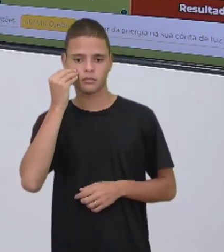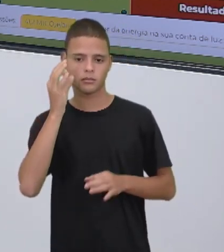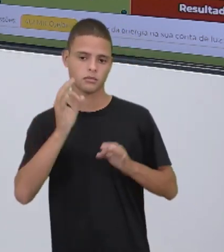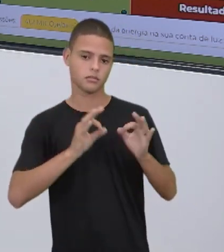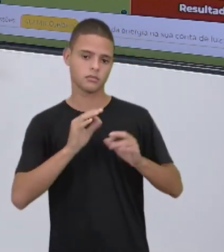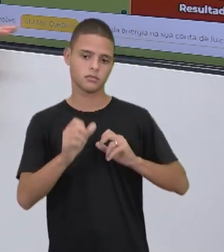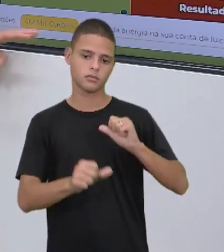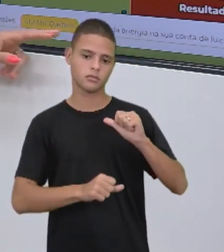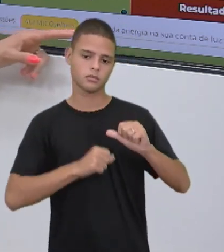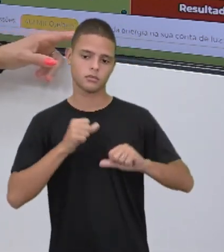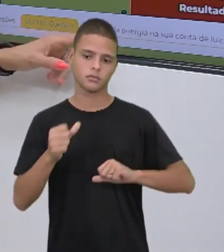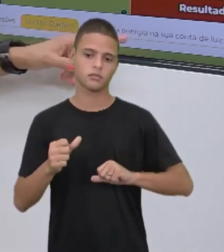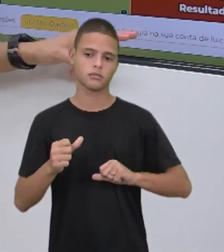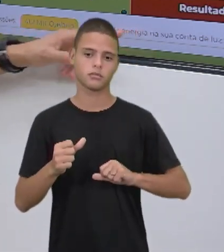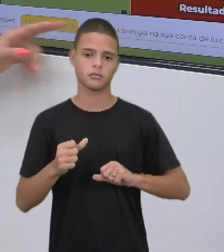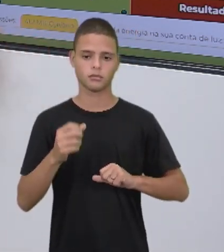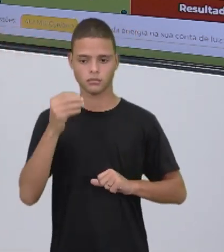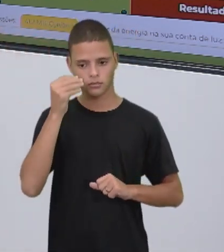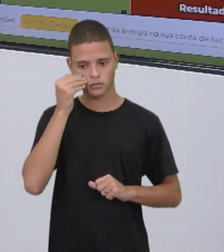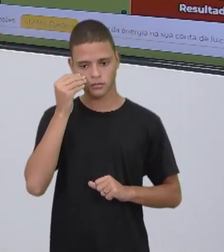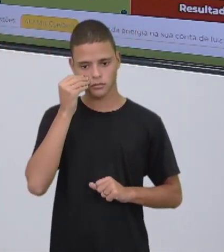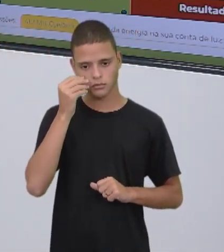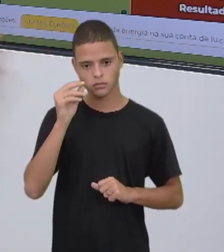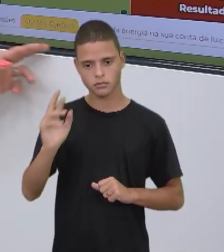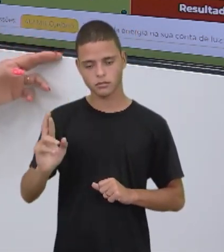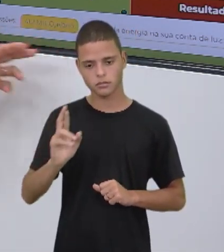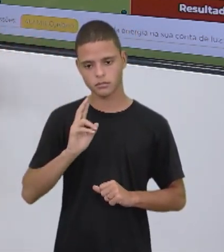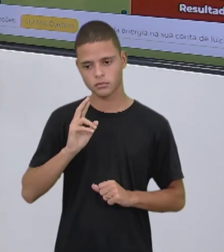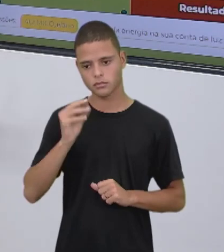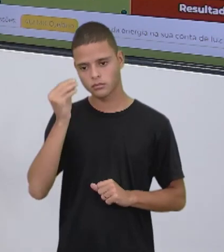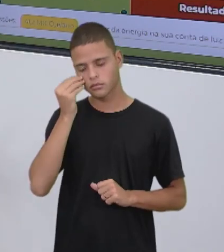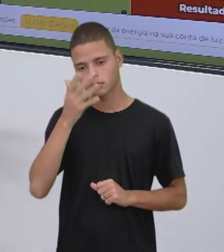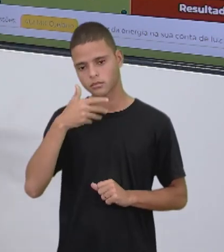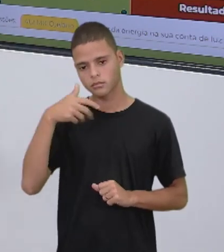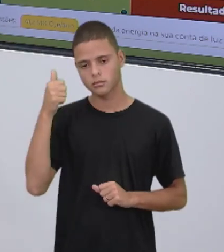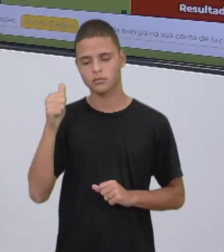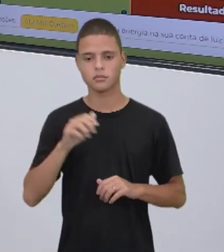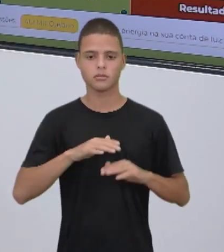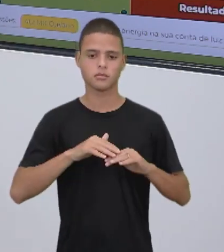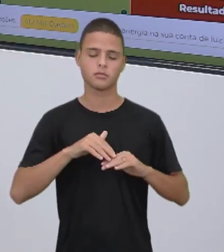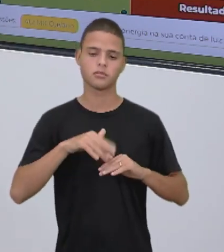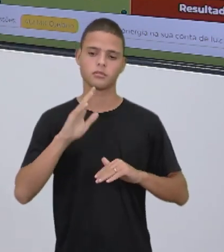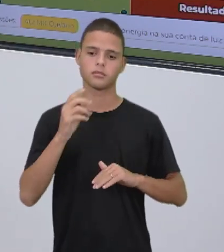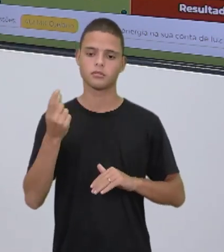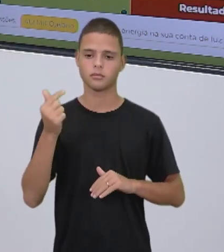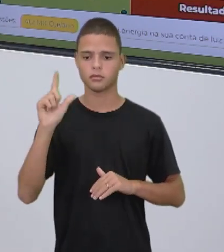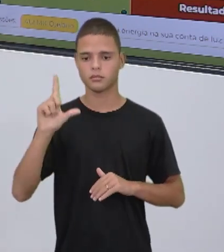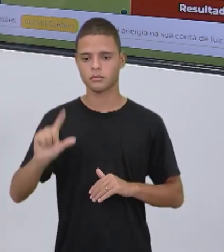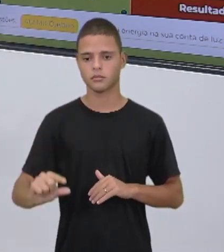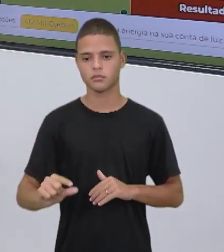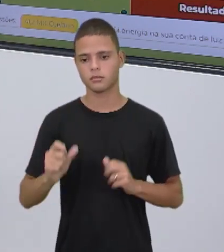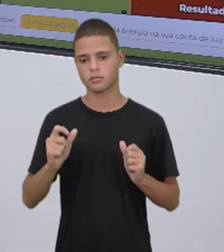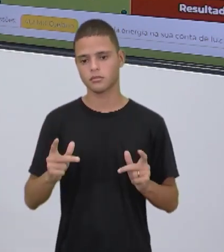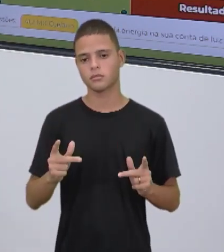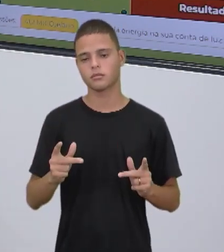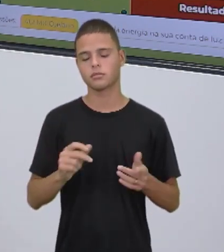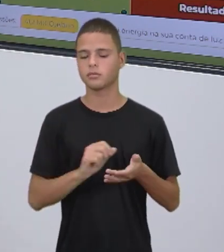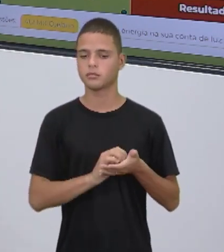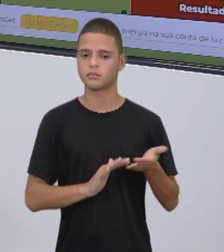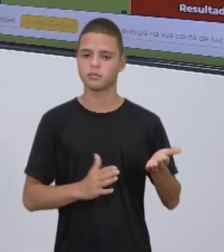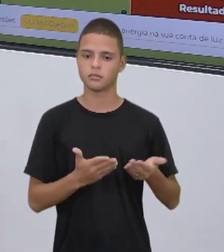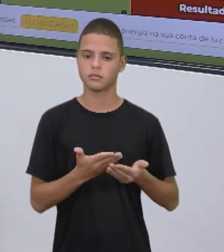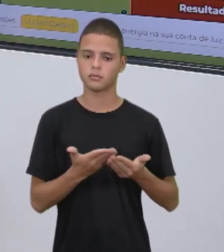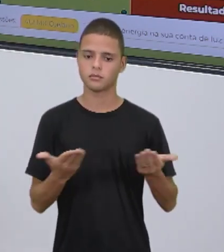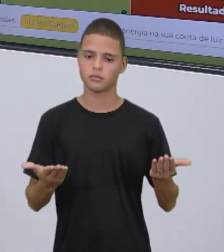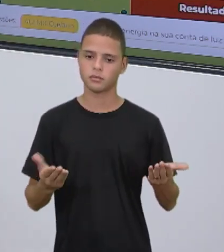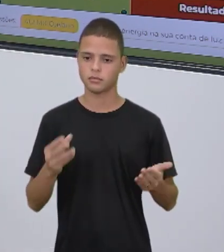mudança e tente deixar aí essas fontes energéticas mais baratas do que você paga hoje. Tá bom? Essa é a tarefa que vocês vão ficar.